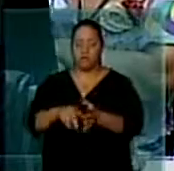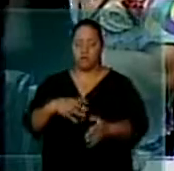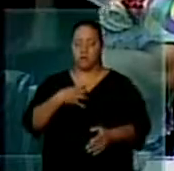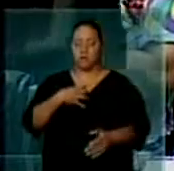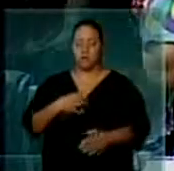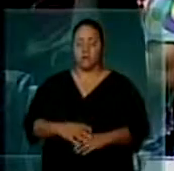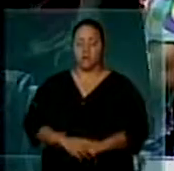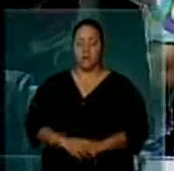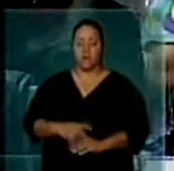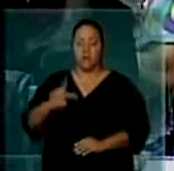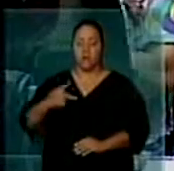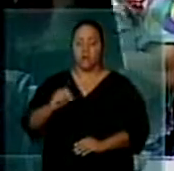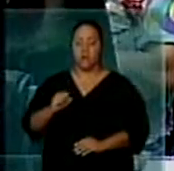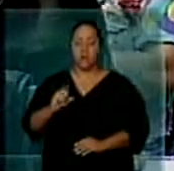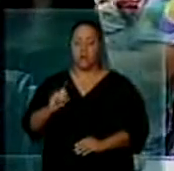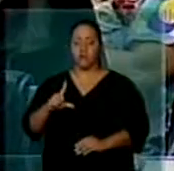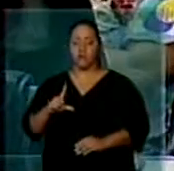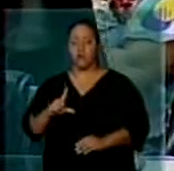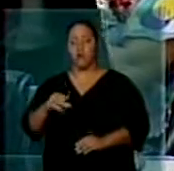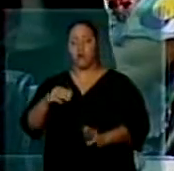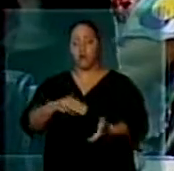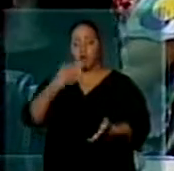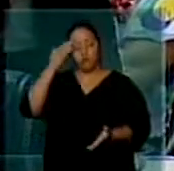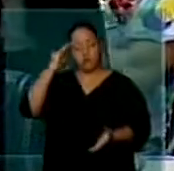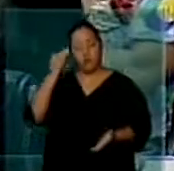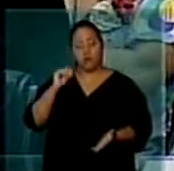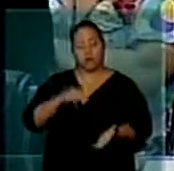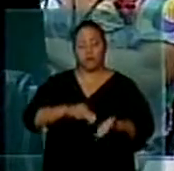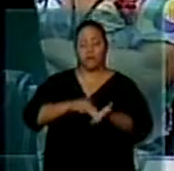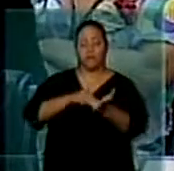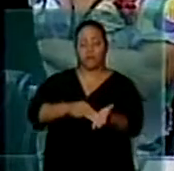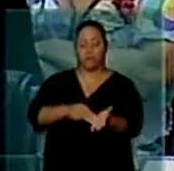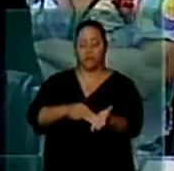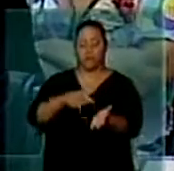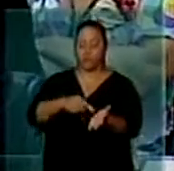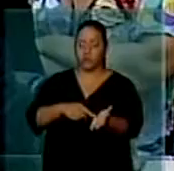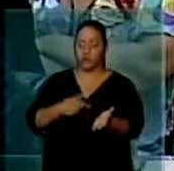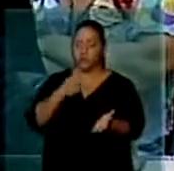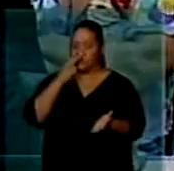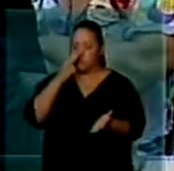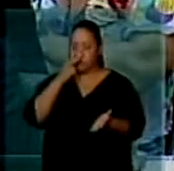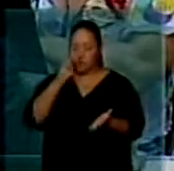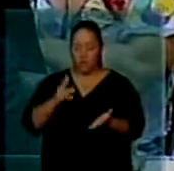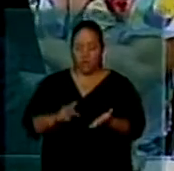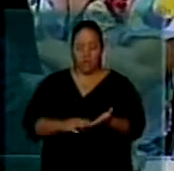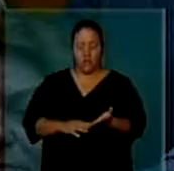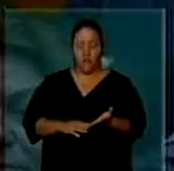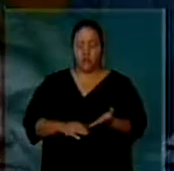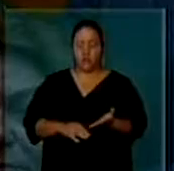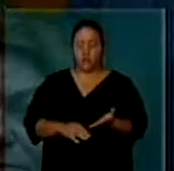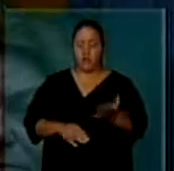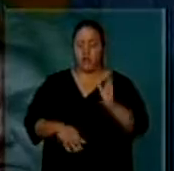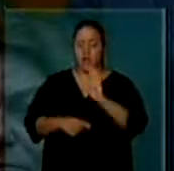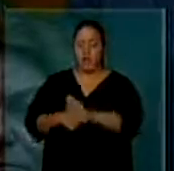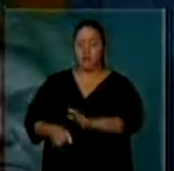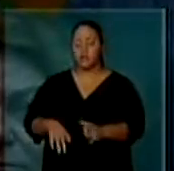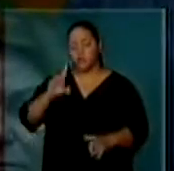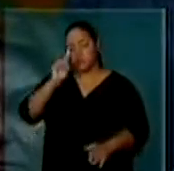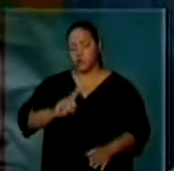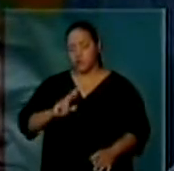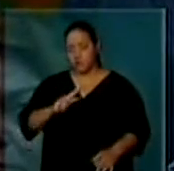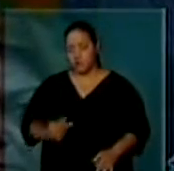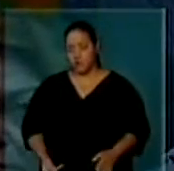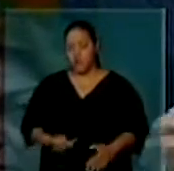Senhor presidente, o pessoal entende que essa moção tem caráter seletivo e midiático sobre a questão de direitos